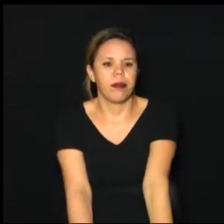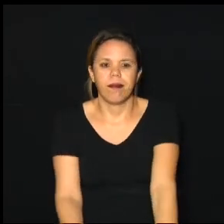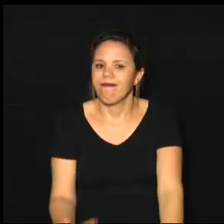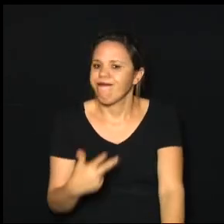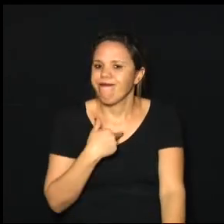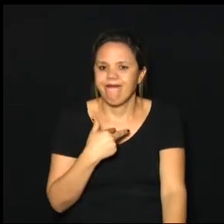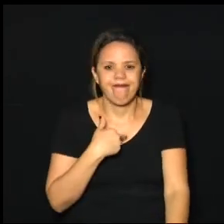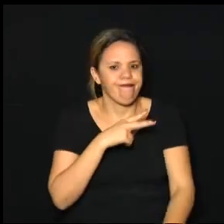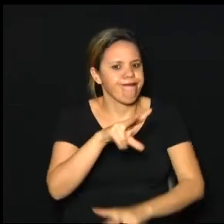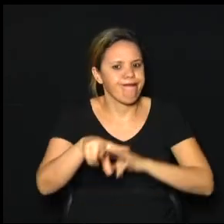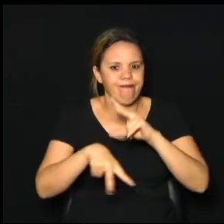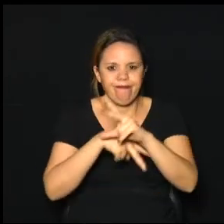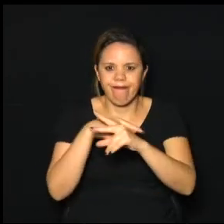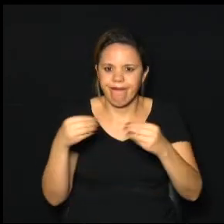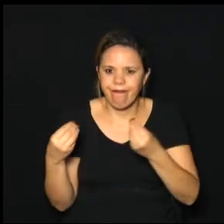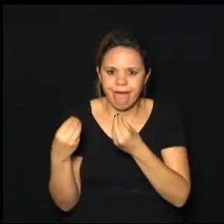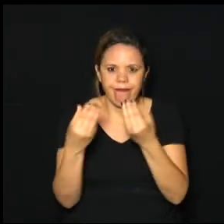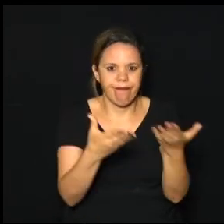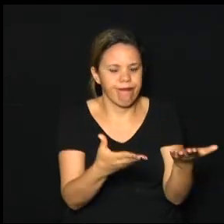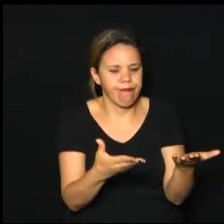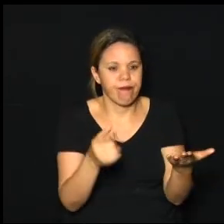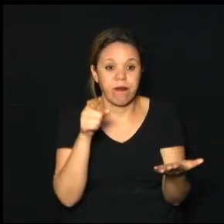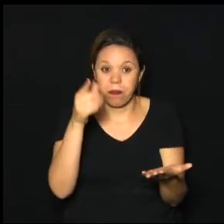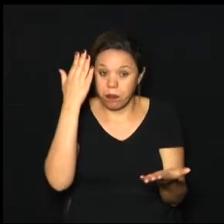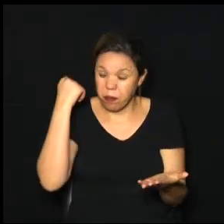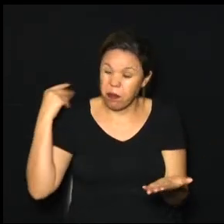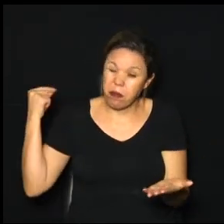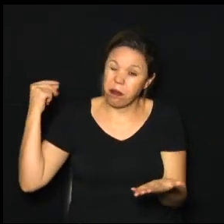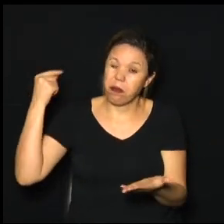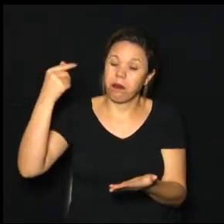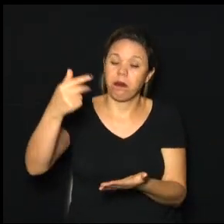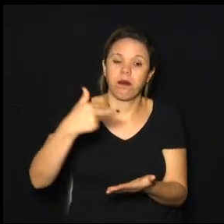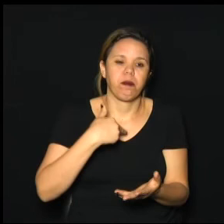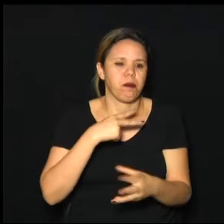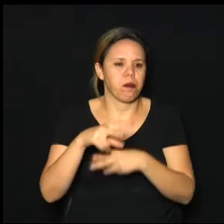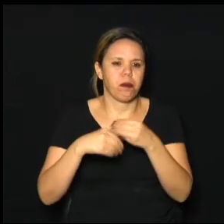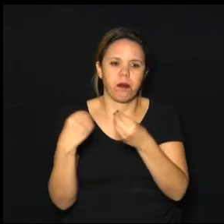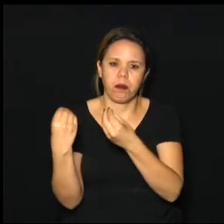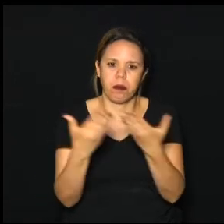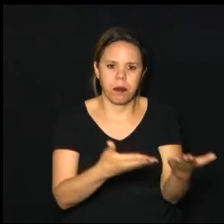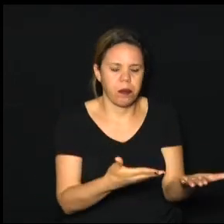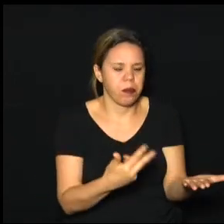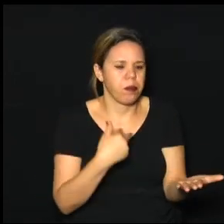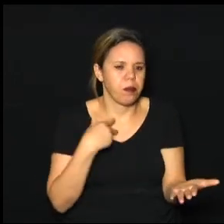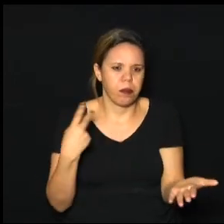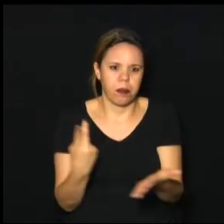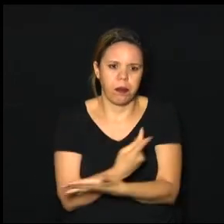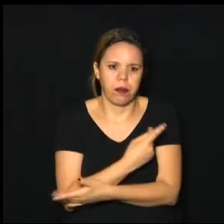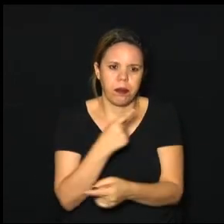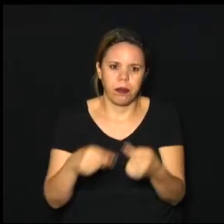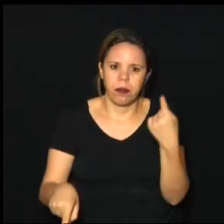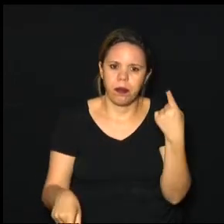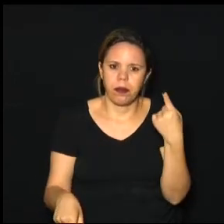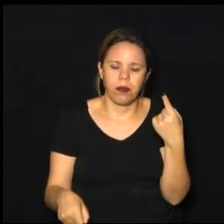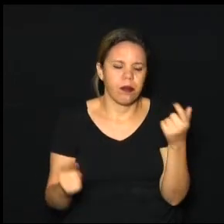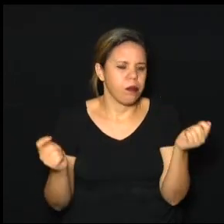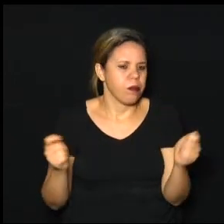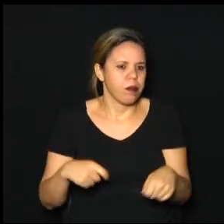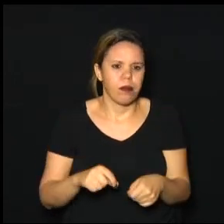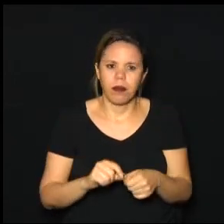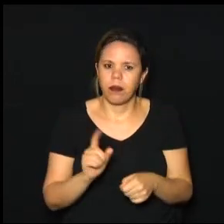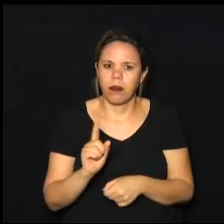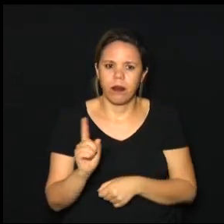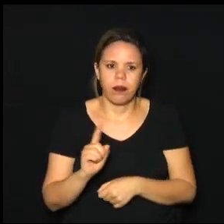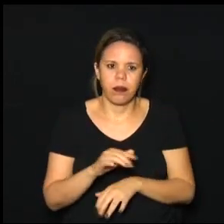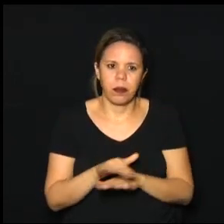não podem os brindes, não é de hoje, você sabe disso. Os brindes também eles são proibidos, não é possível